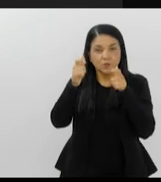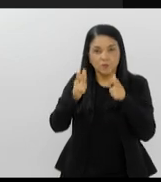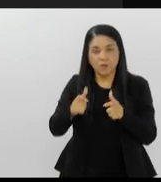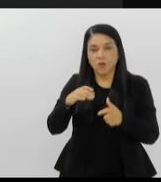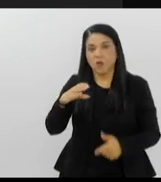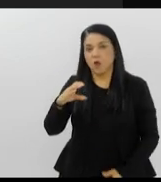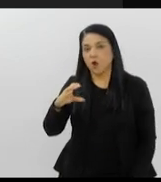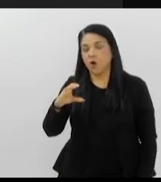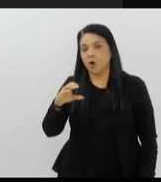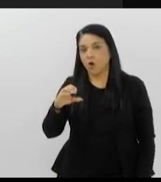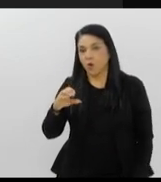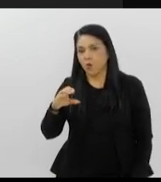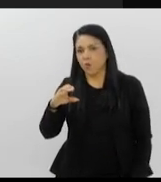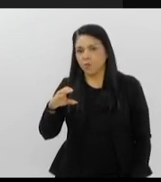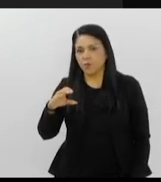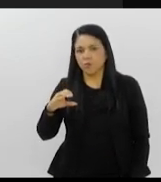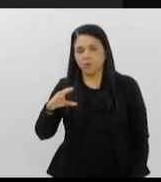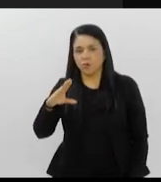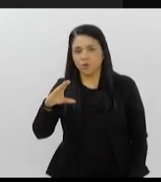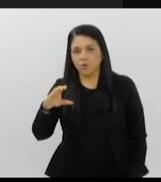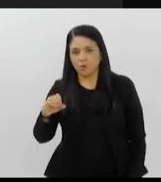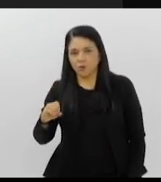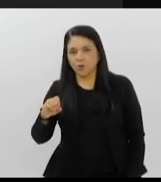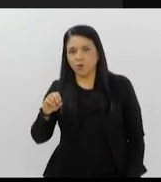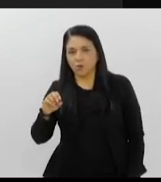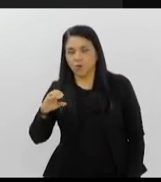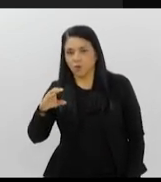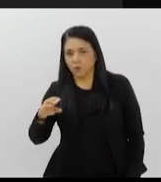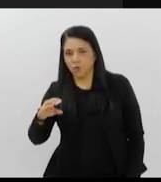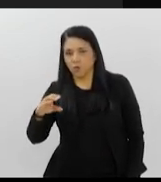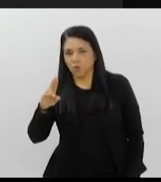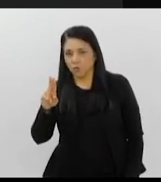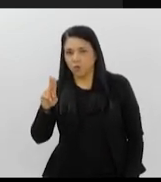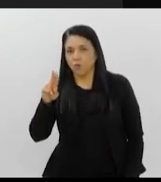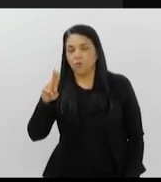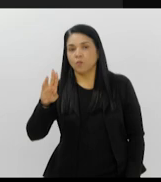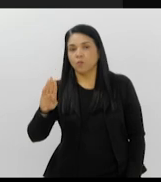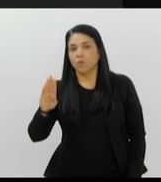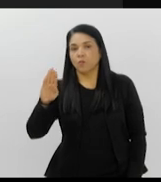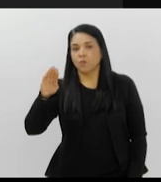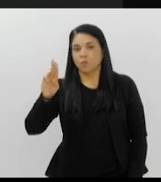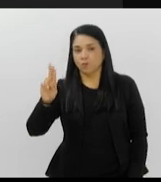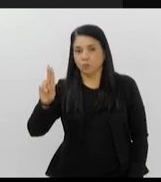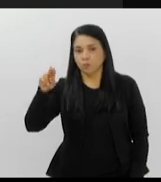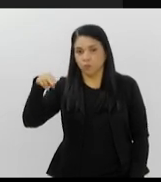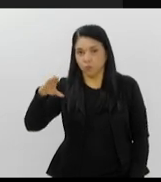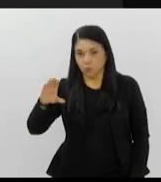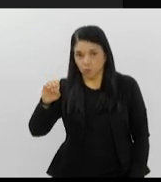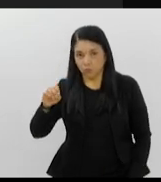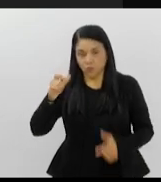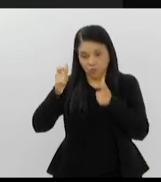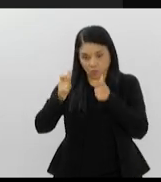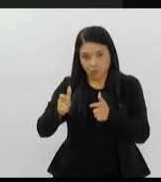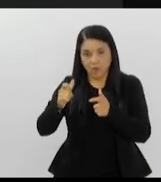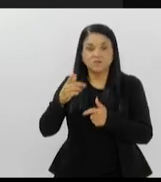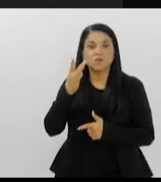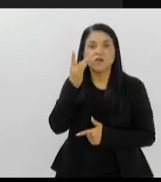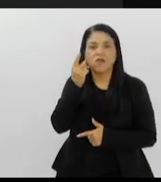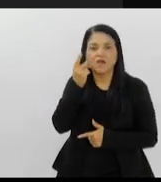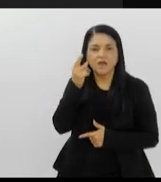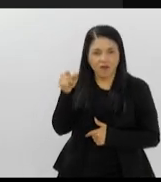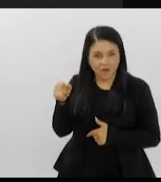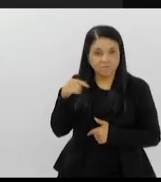no Ceará. Então, o que aconteceu? O Brasil e